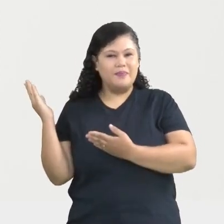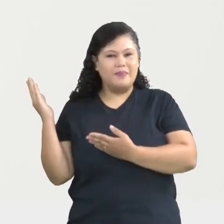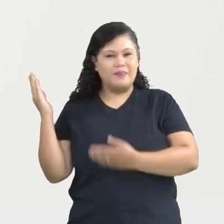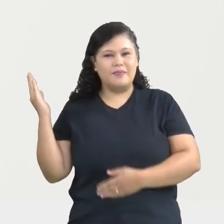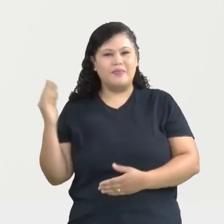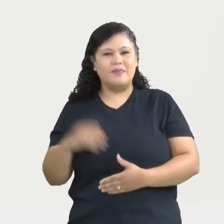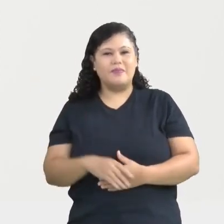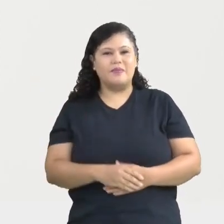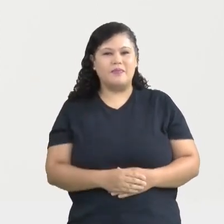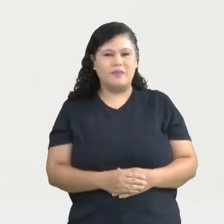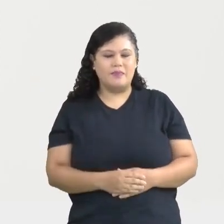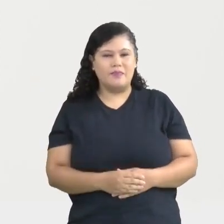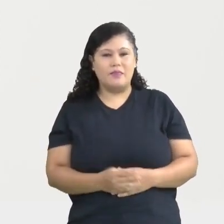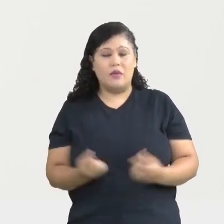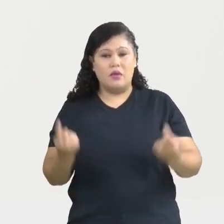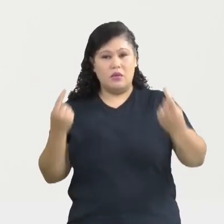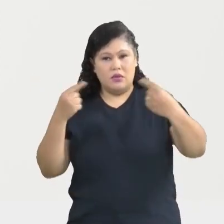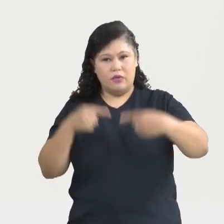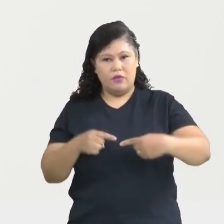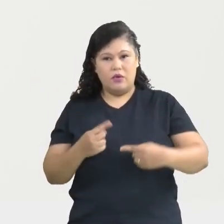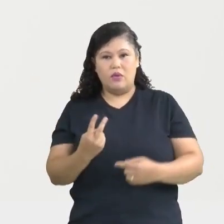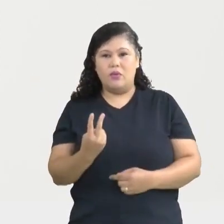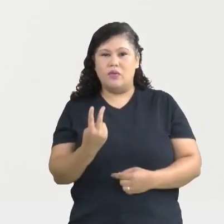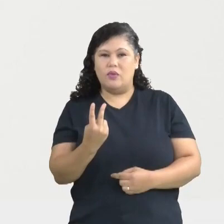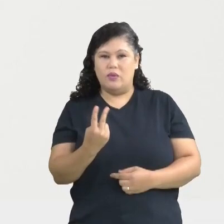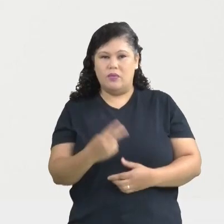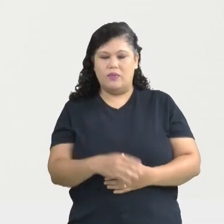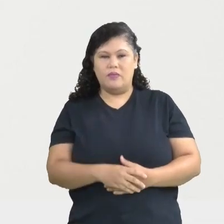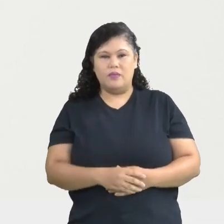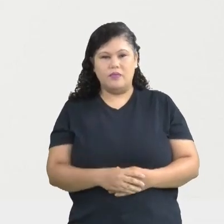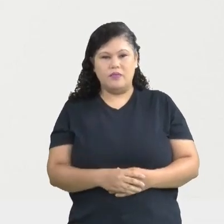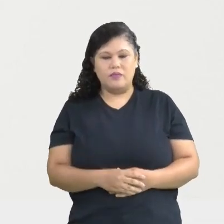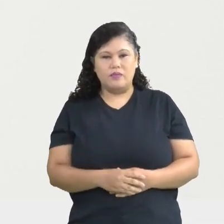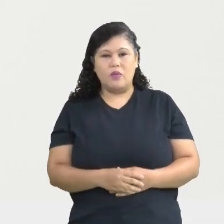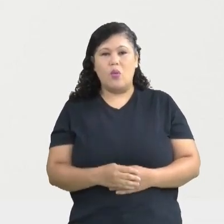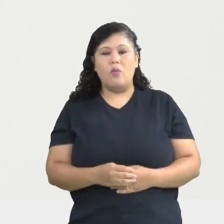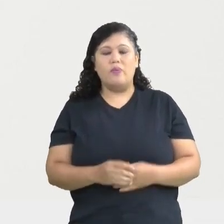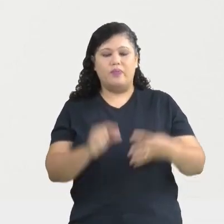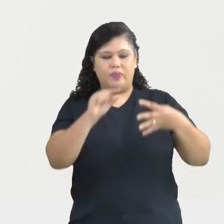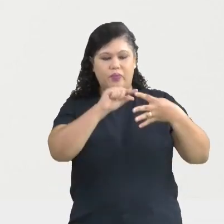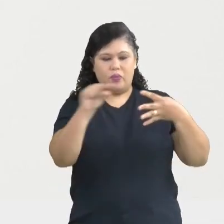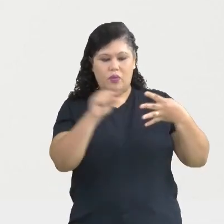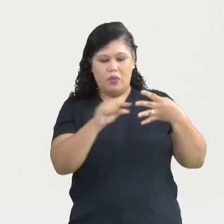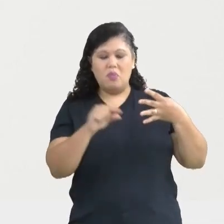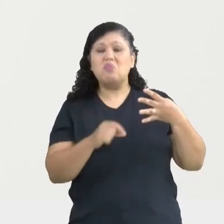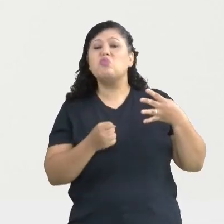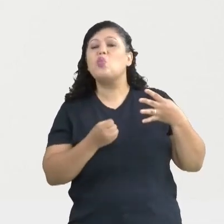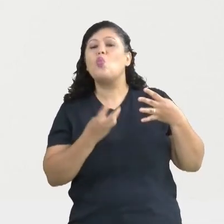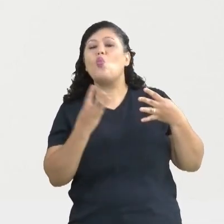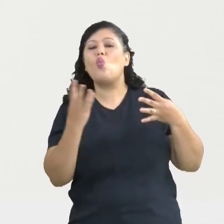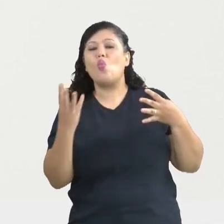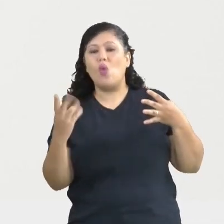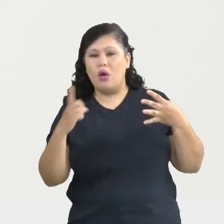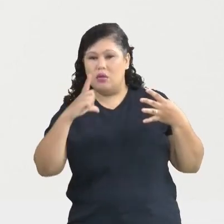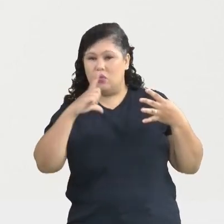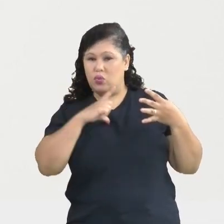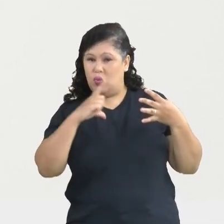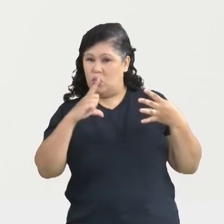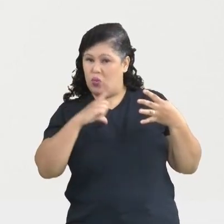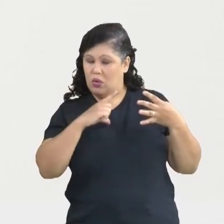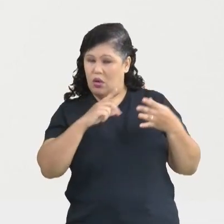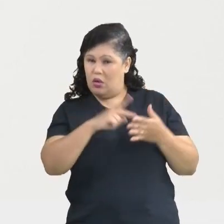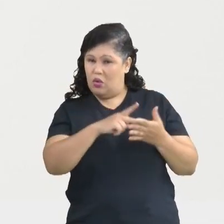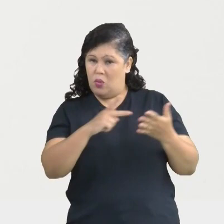próximo desafio. Desafio número 2. Conte quantos versos tem no poema abaixo